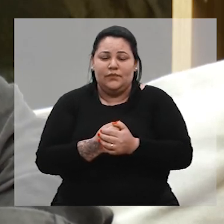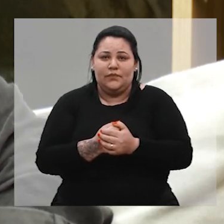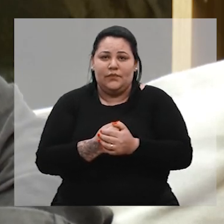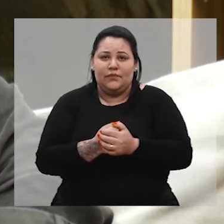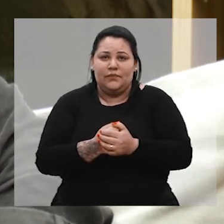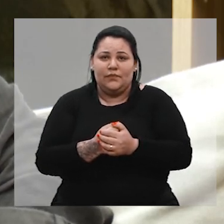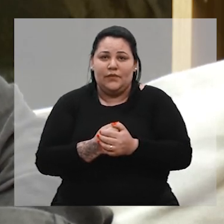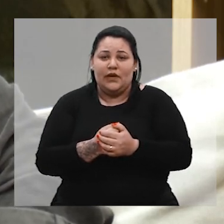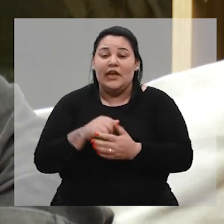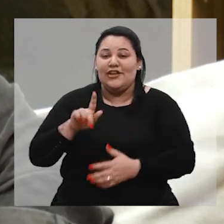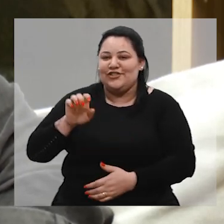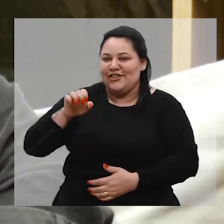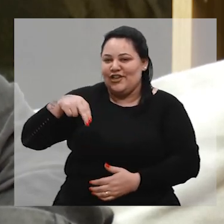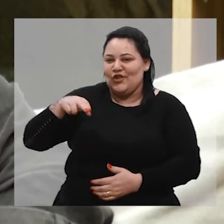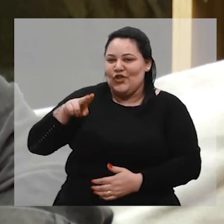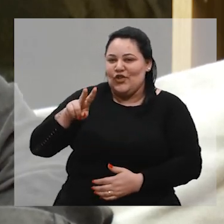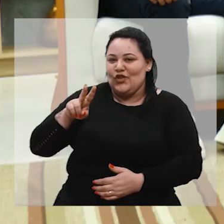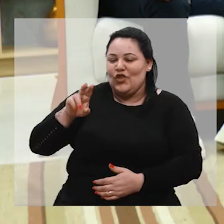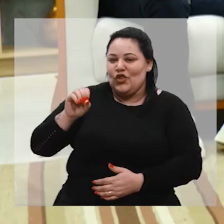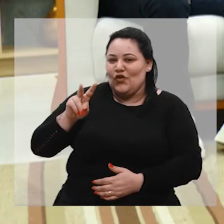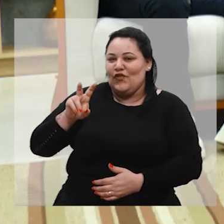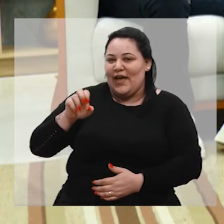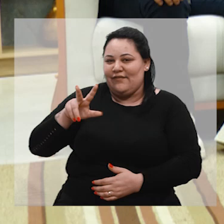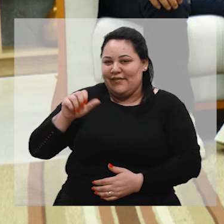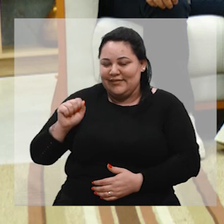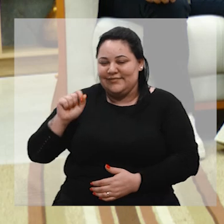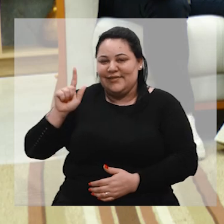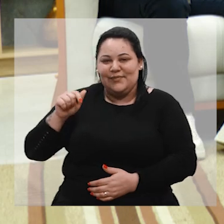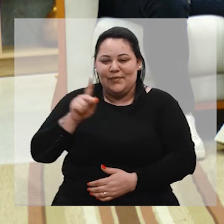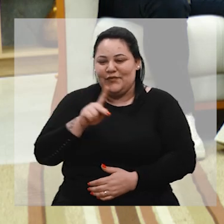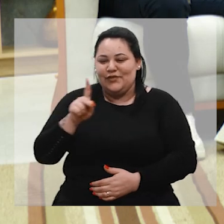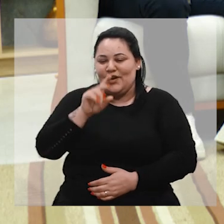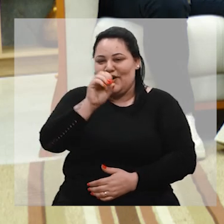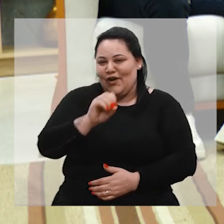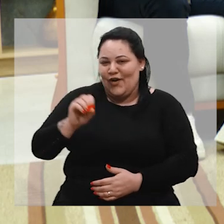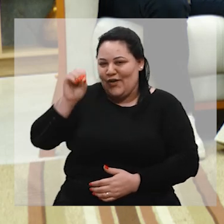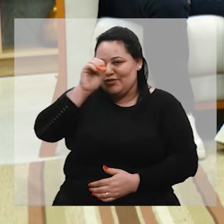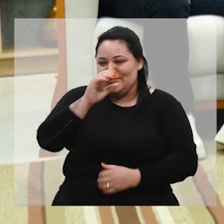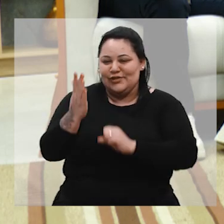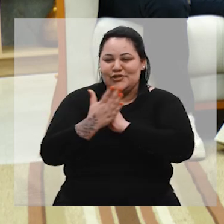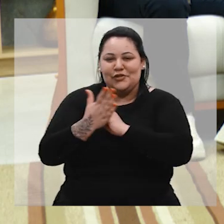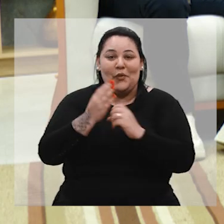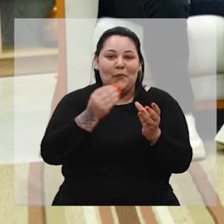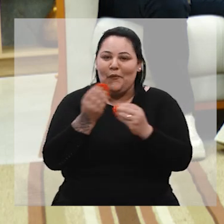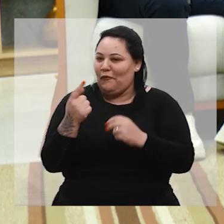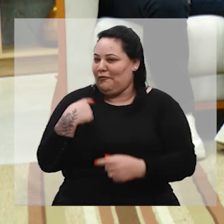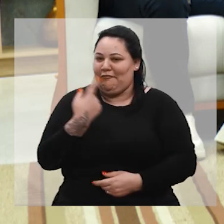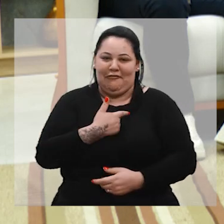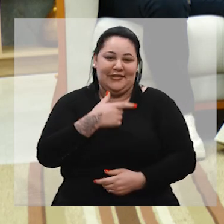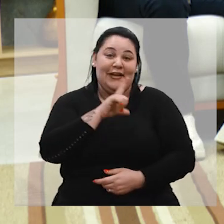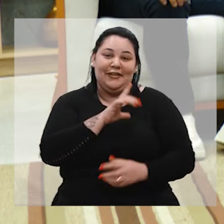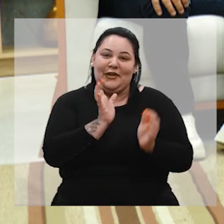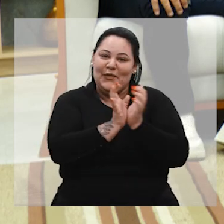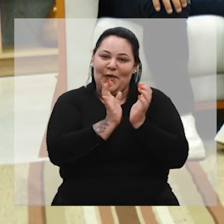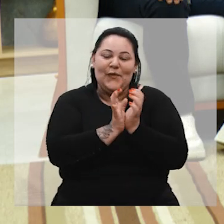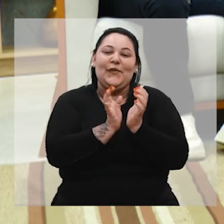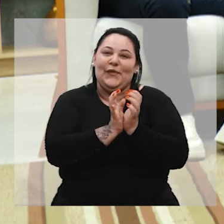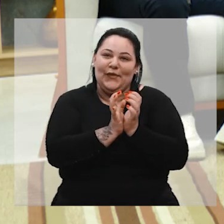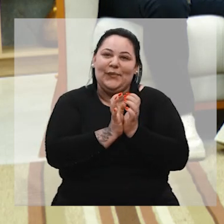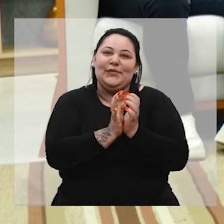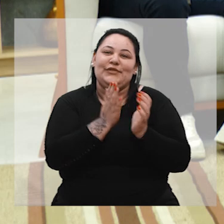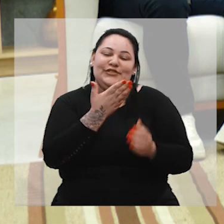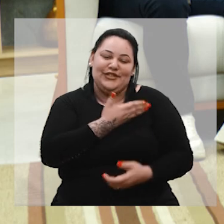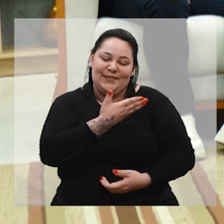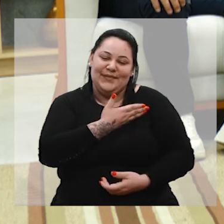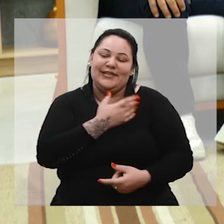Porque era muito forte mesmo. E a Genoveva foi uma professora brilhante, assim, que nos carregou várias de nós. Eu tenho um grupo